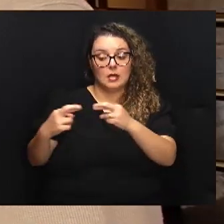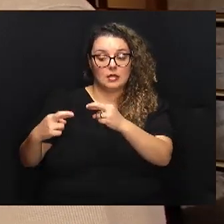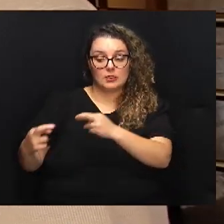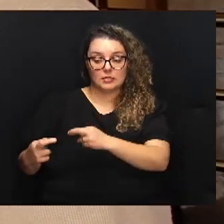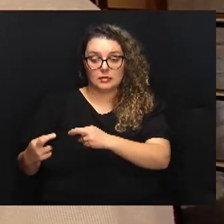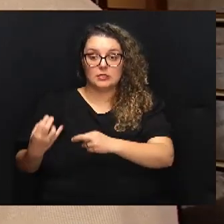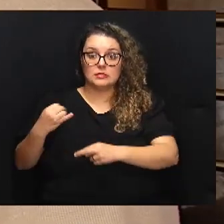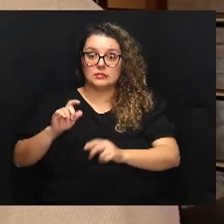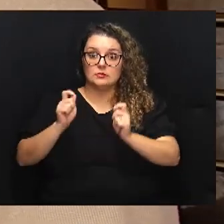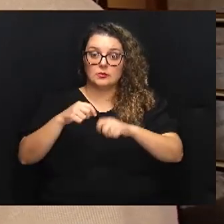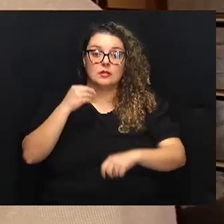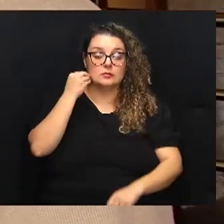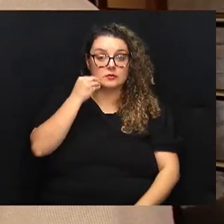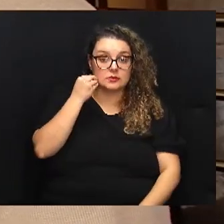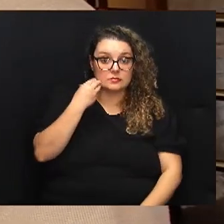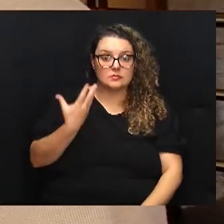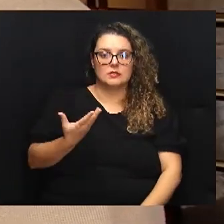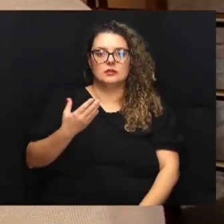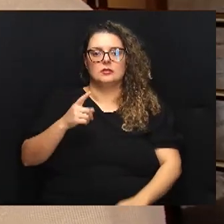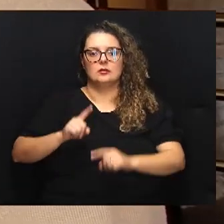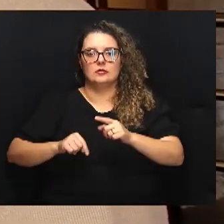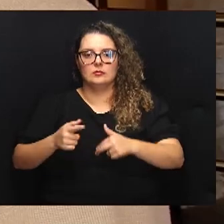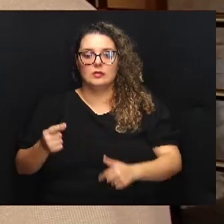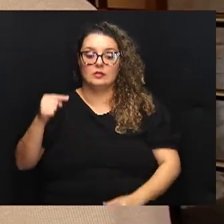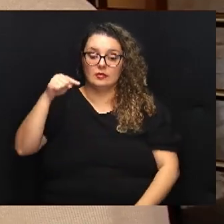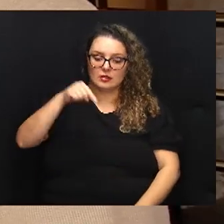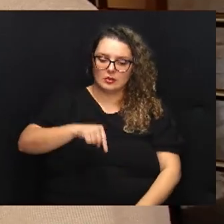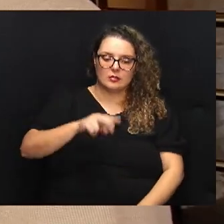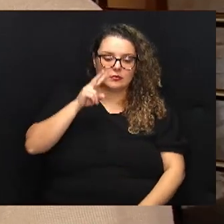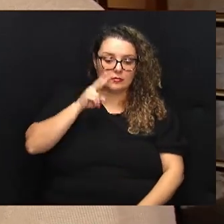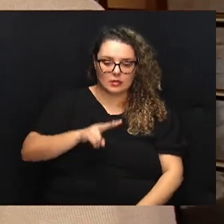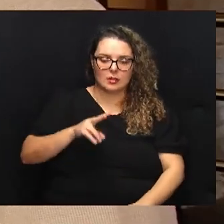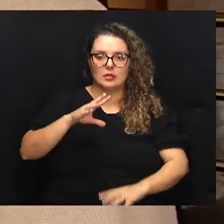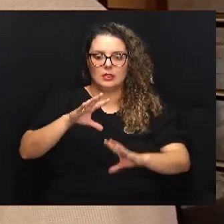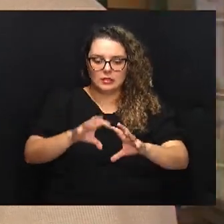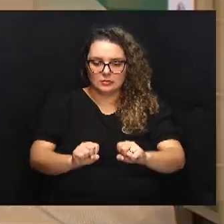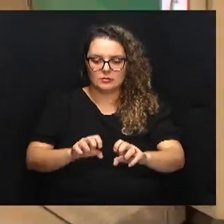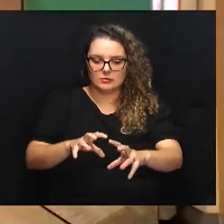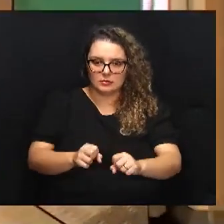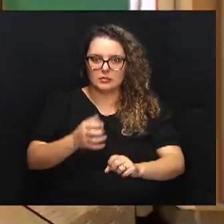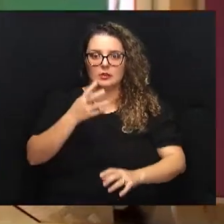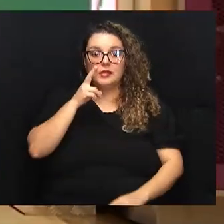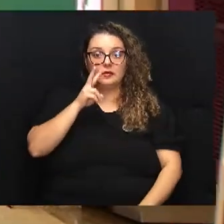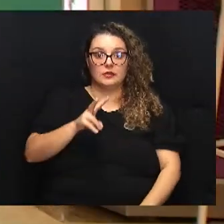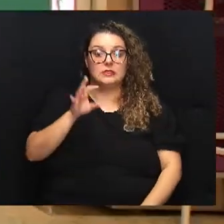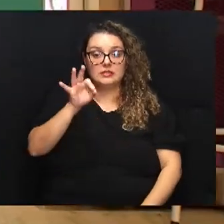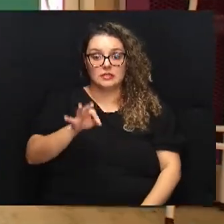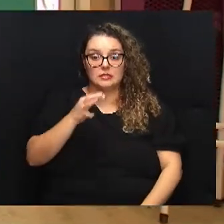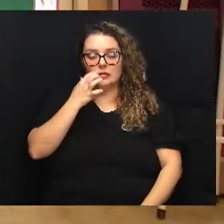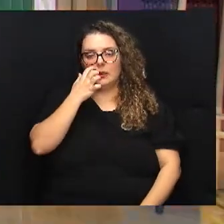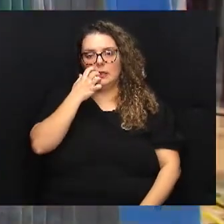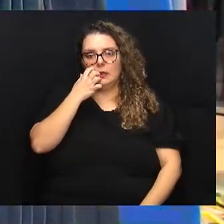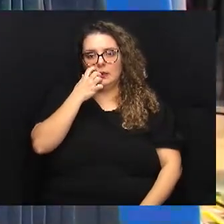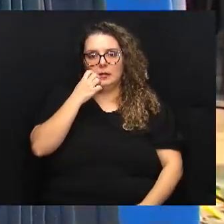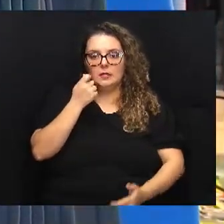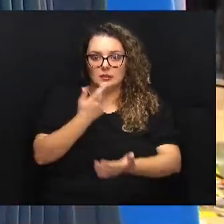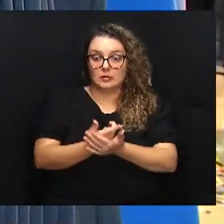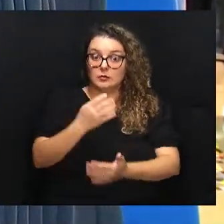se puder experimentar o produto, ver em loco para ver se realmente é isso que está sendo comprado, se